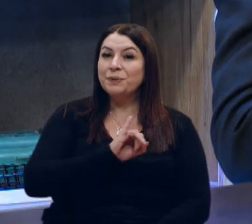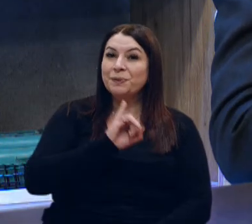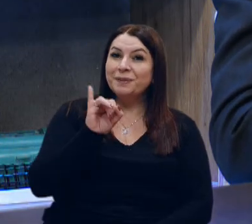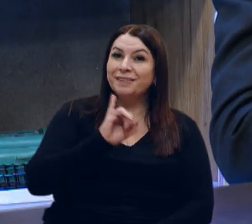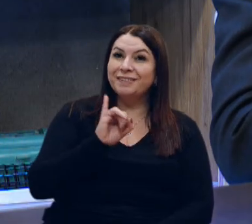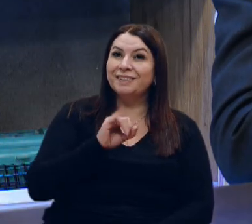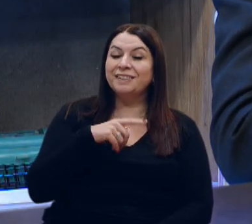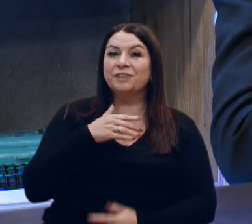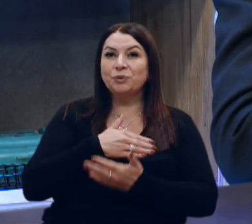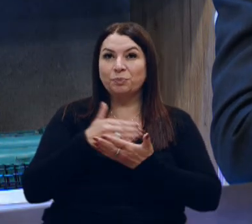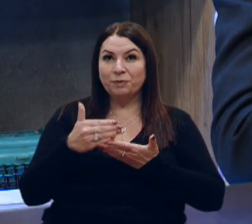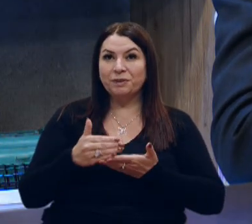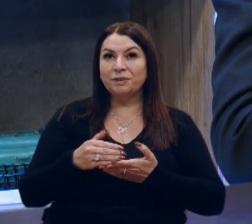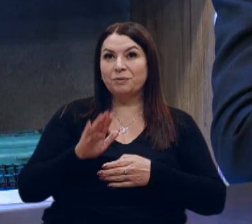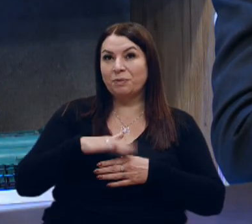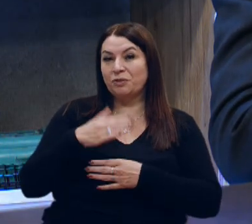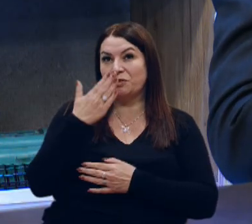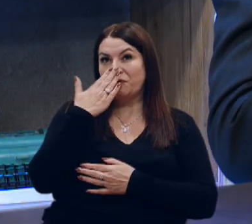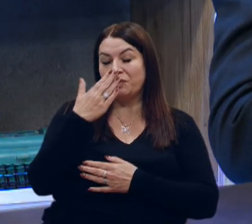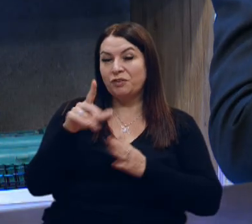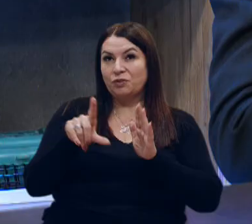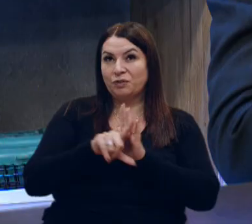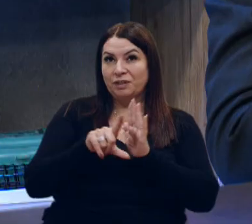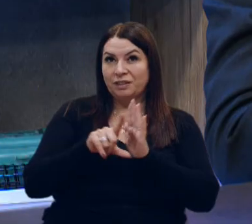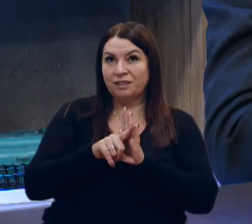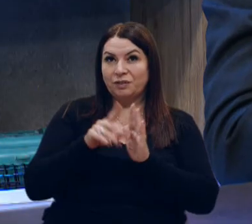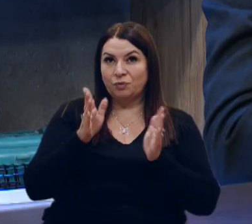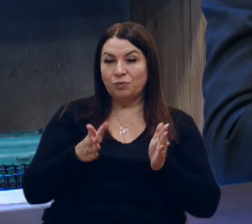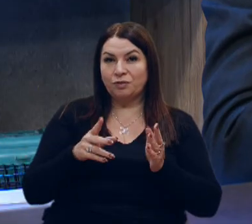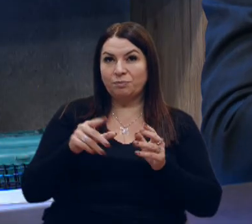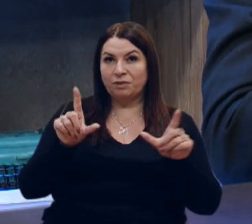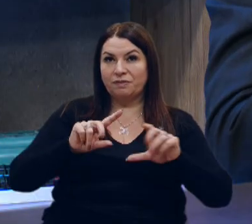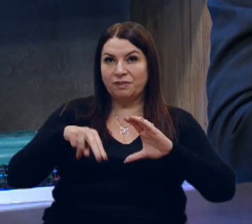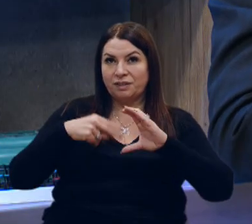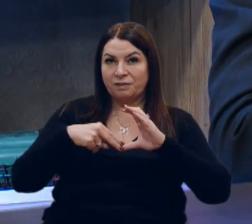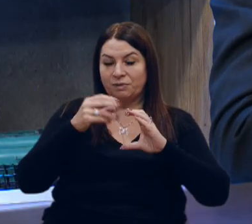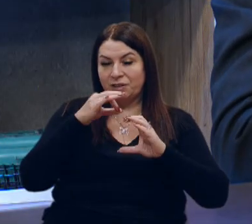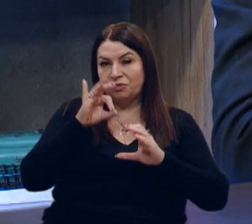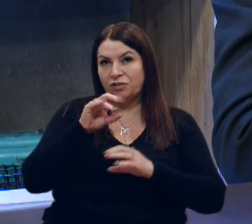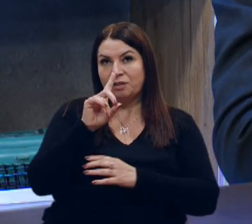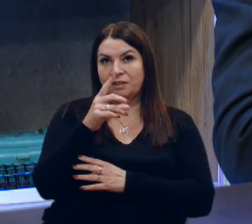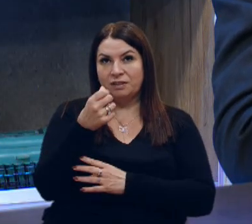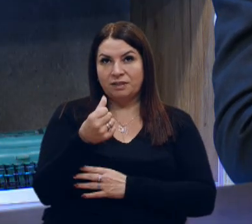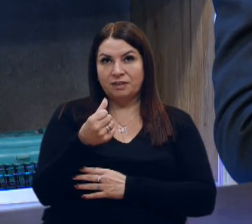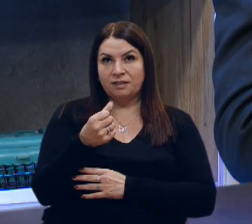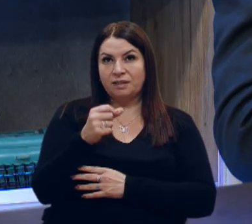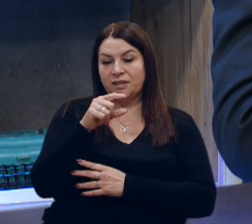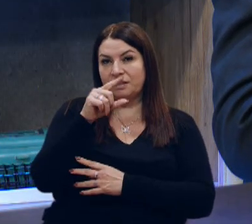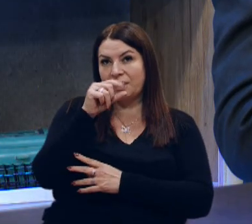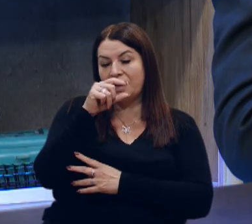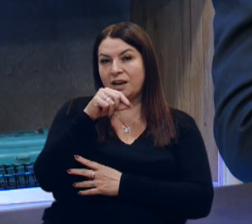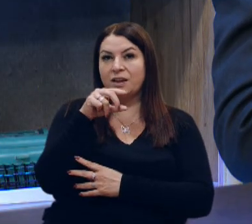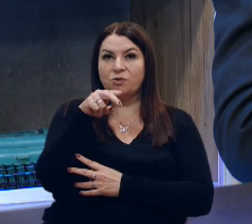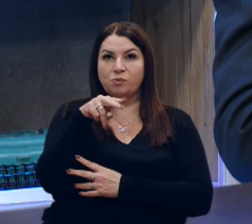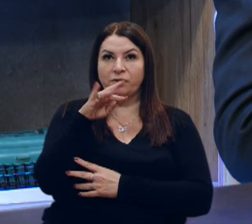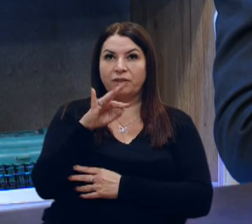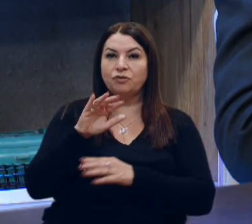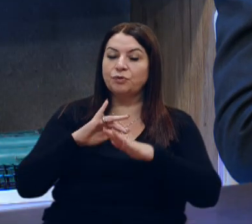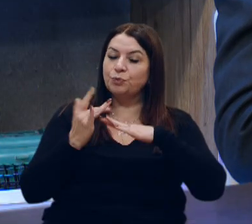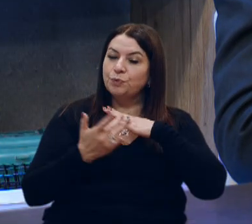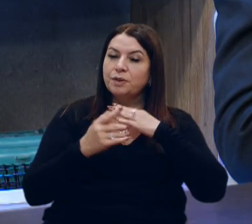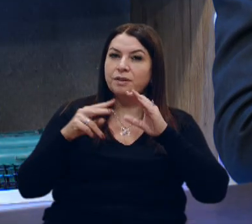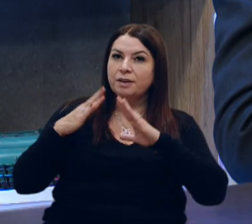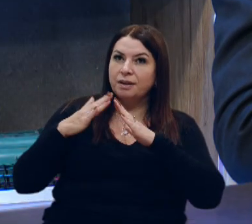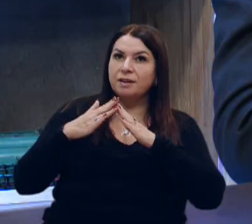Olá, está começando mais um De Frente com a Lei. Estamos aqui pela TV Câmara Caxias, canal 16 da Claro Net, redes sociais da